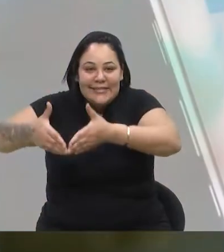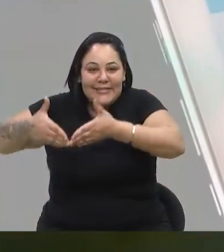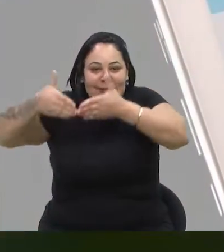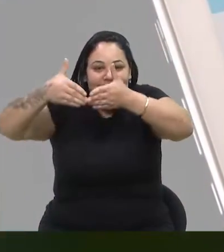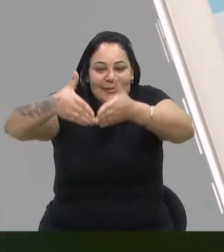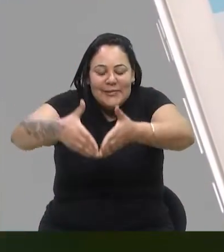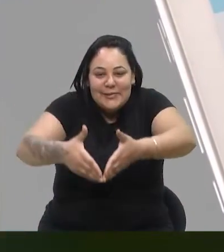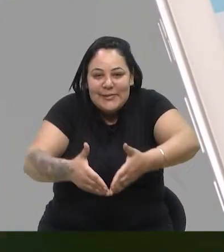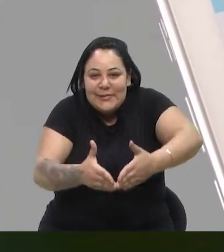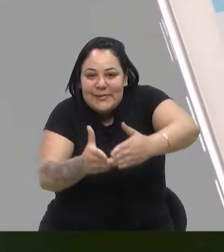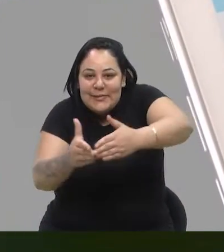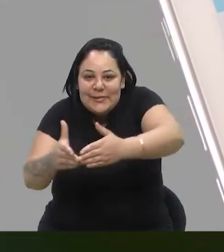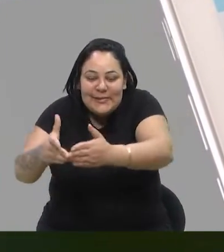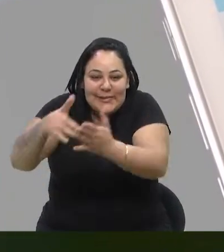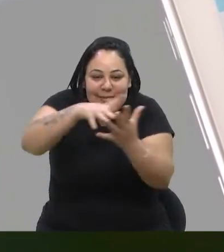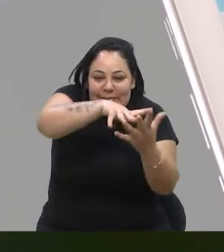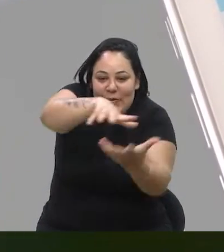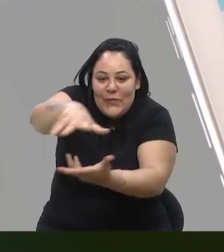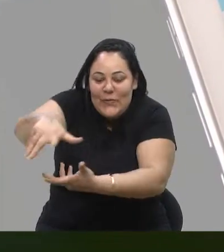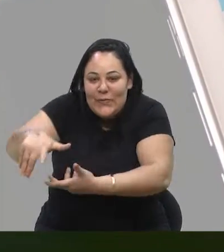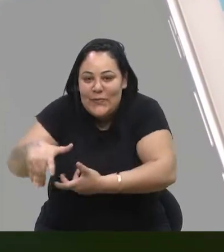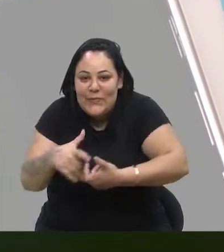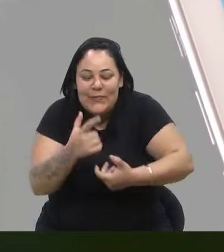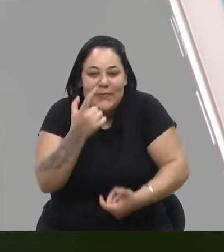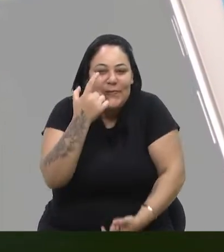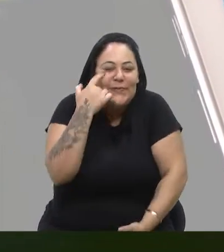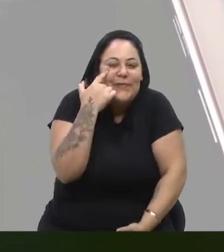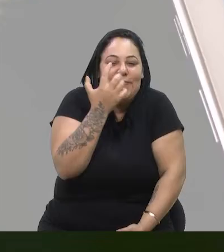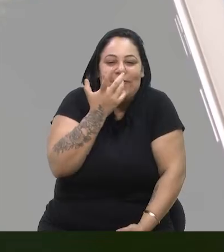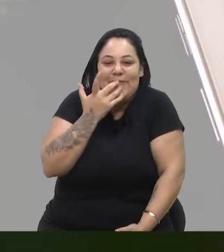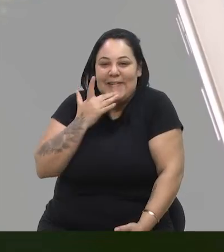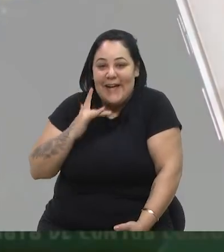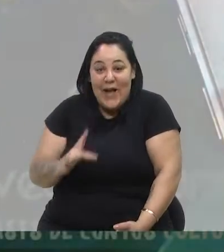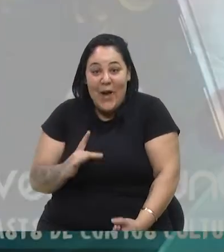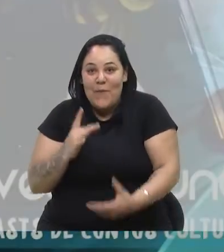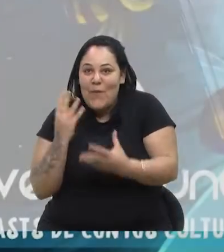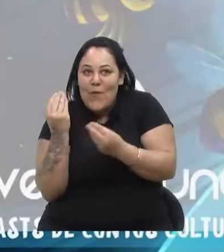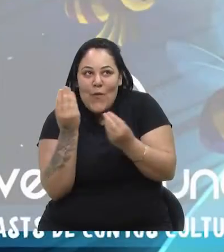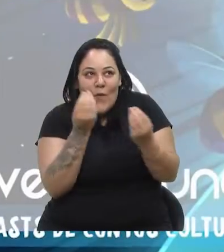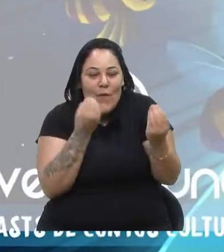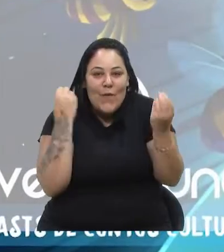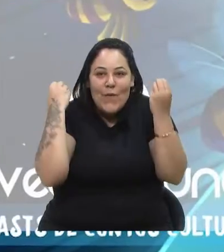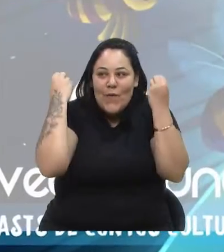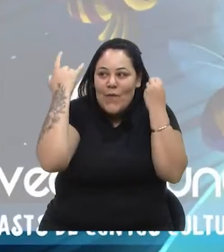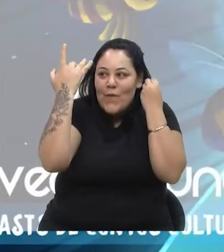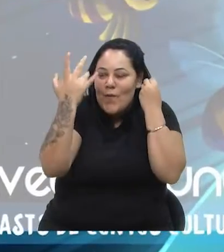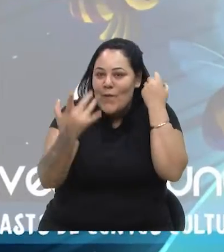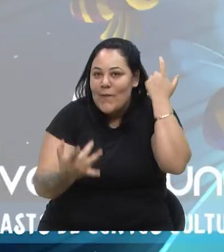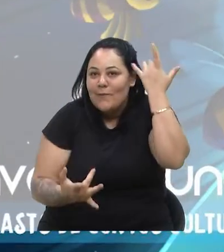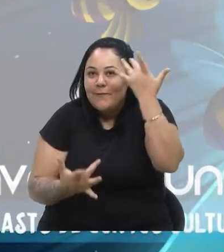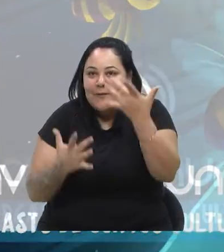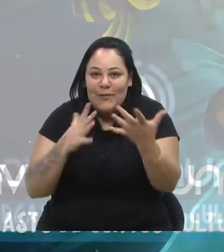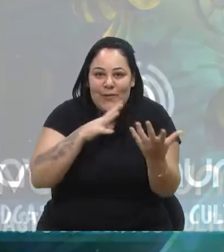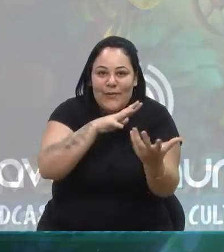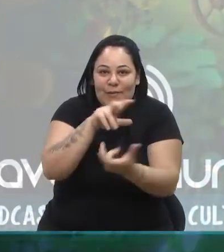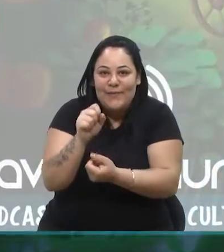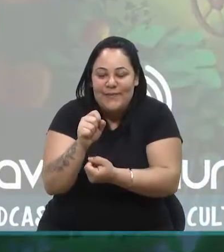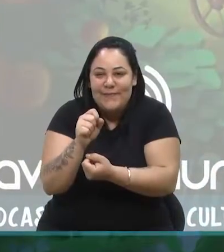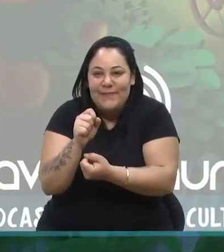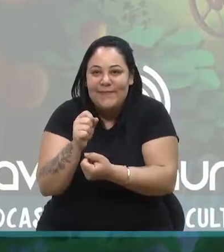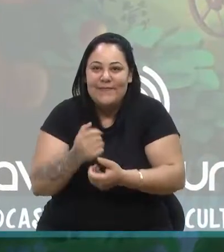Navega Mundo desperta a imaginação das crianças por meio de divertidas histórias pelo mundo.